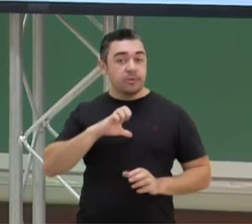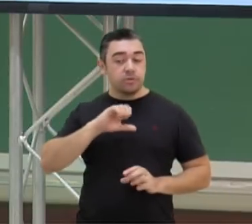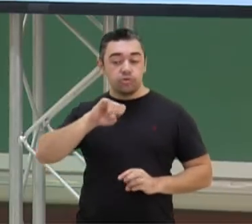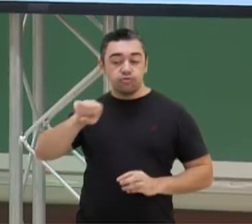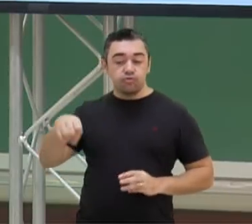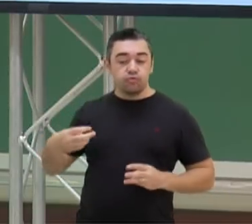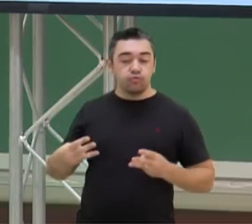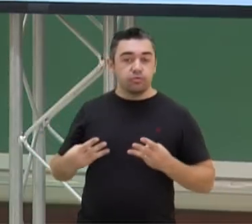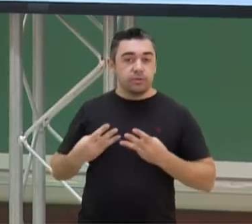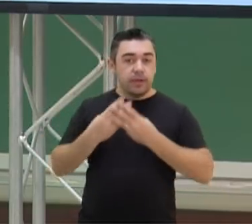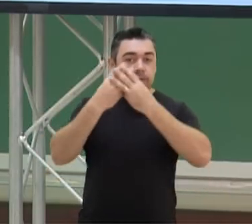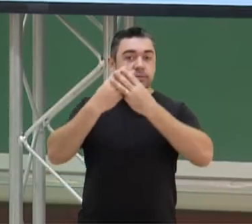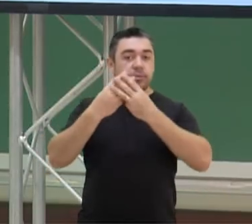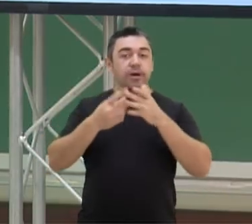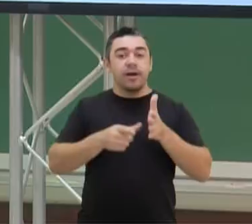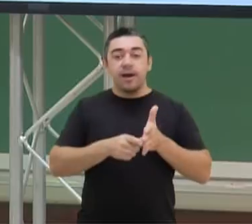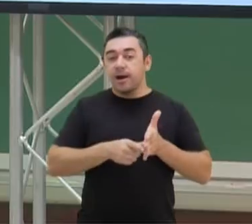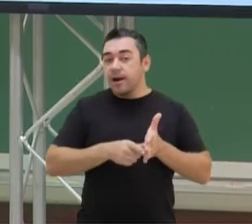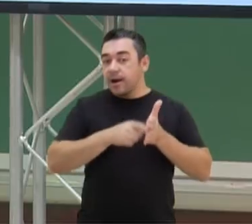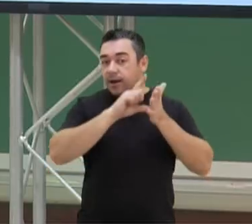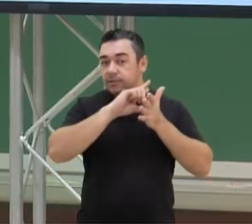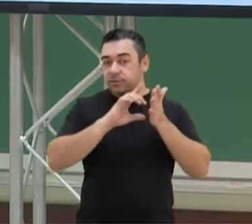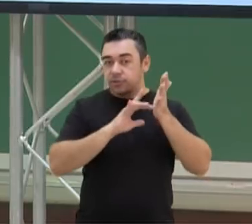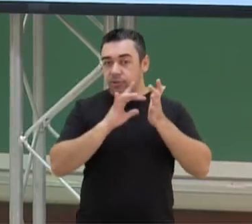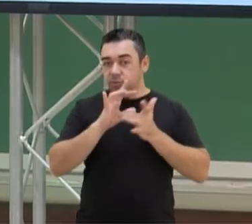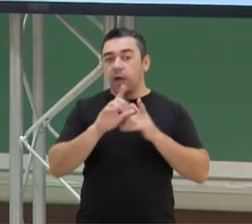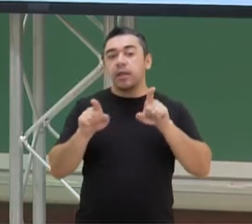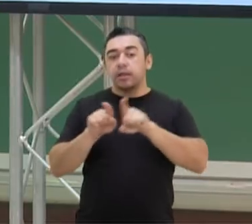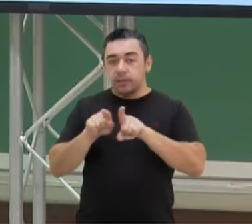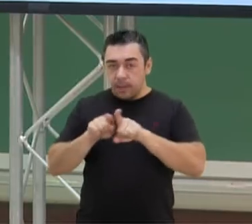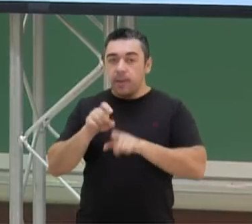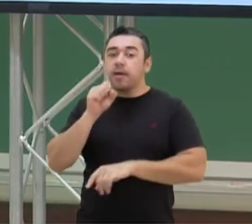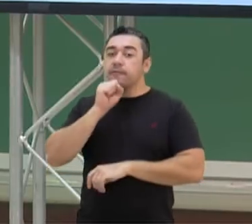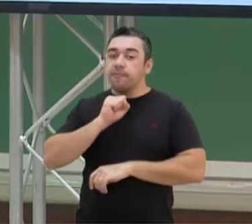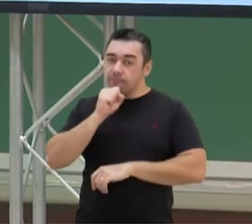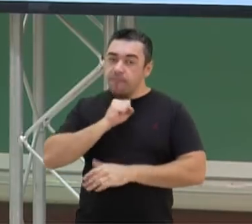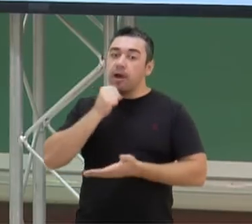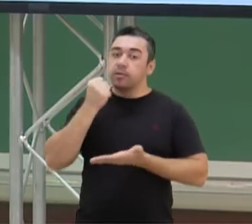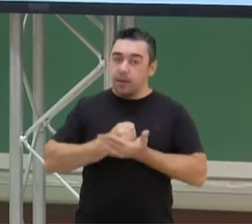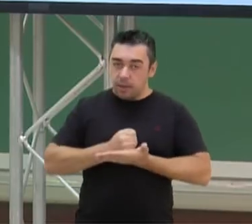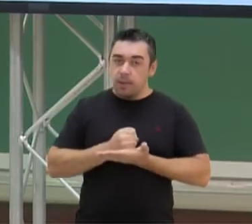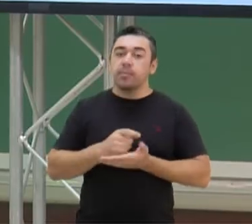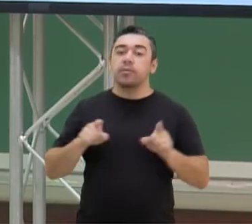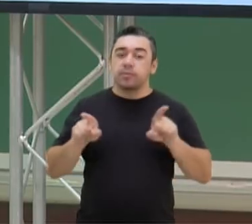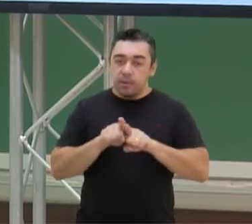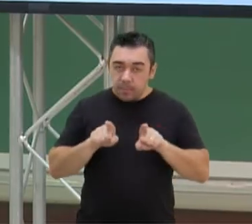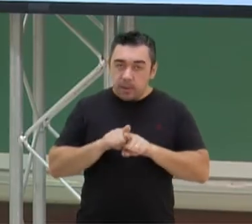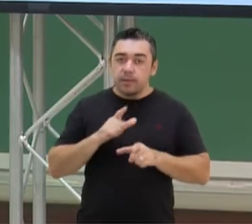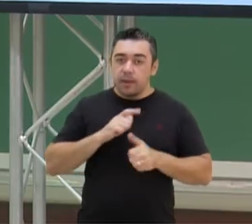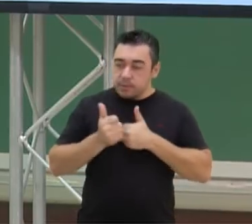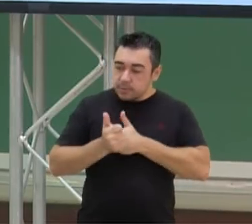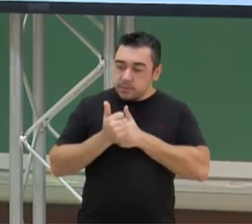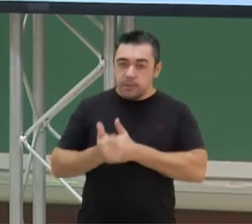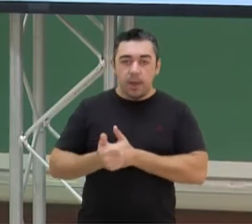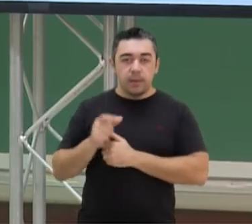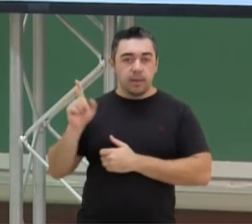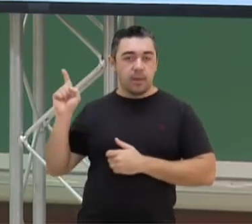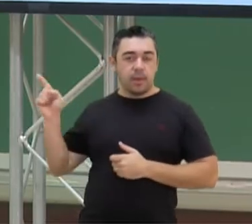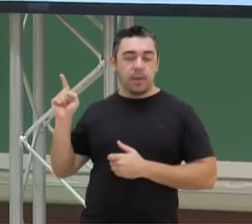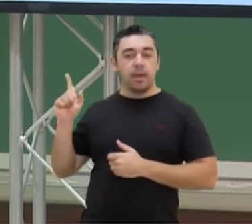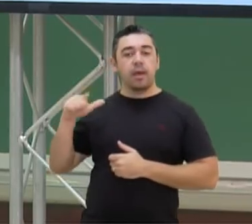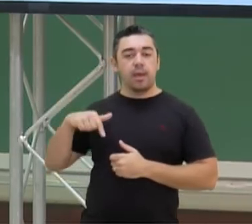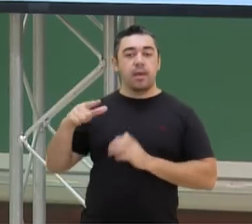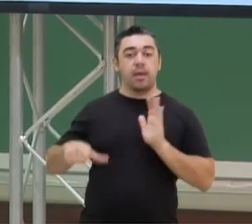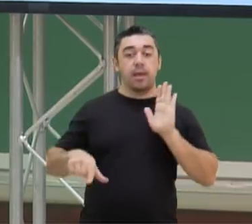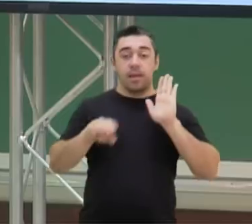do cristianismo. Inclusive, parte do Velho Testamento ainda é baseado nessa ideia do olho por olho, dente por dente.